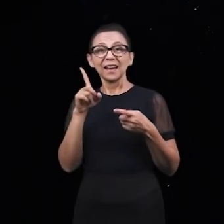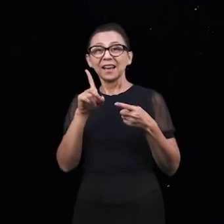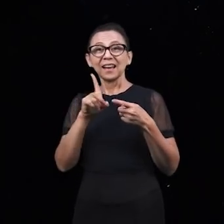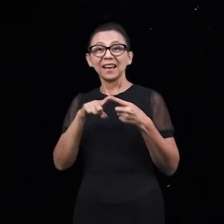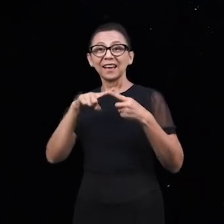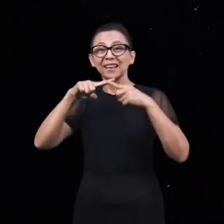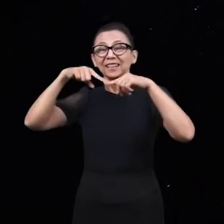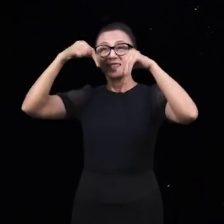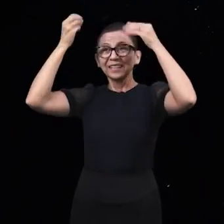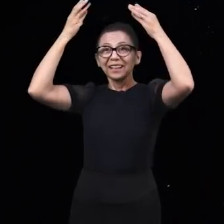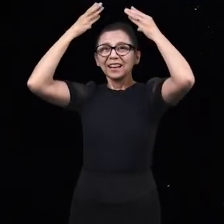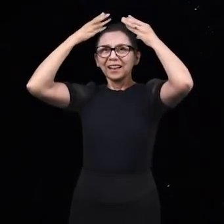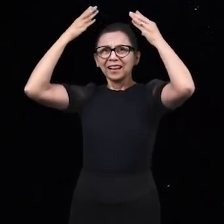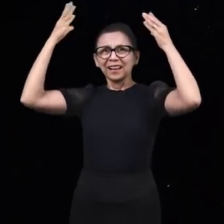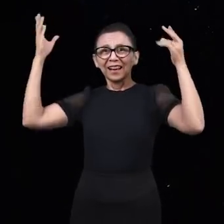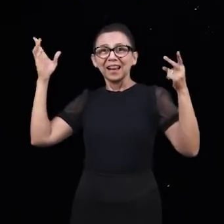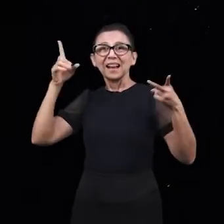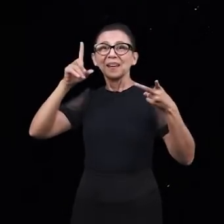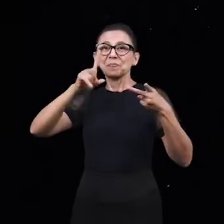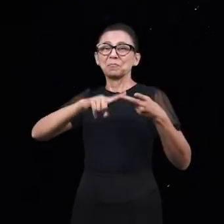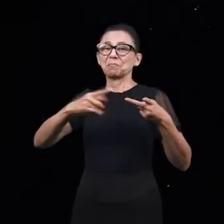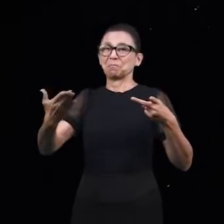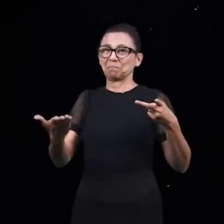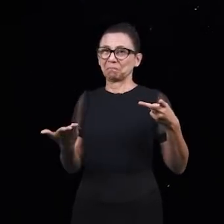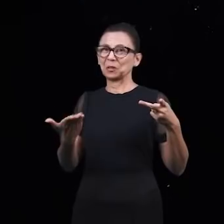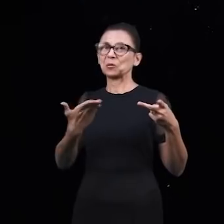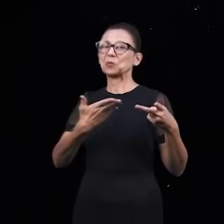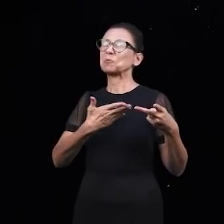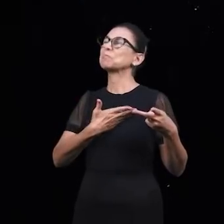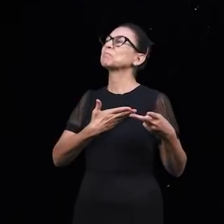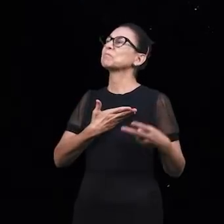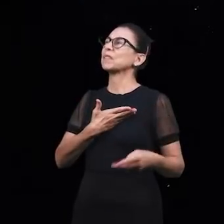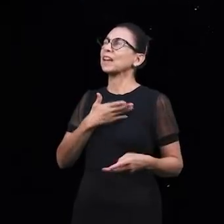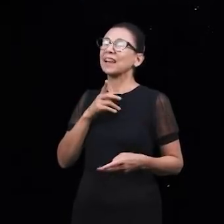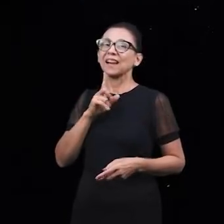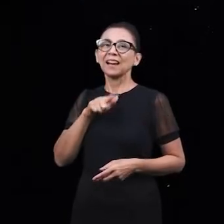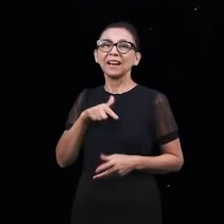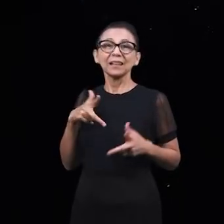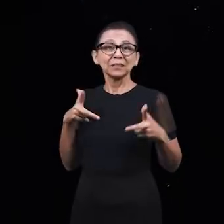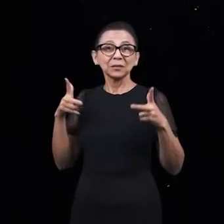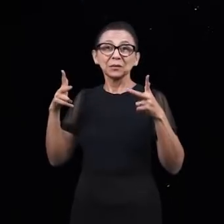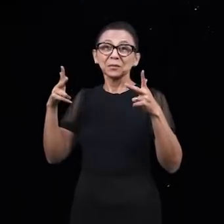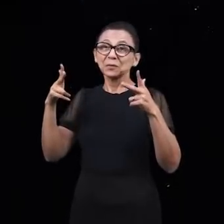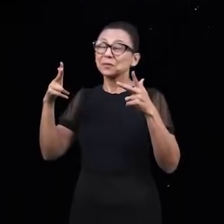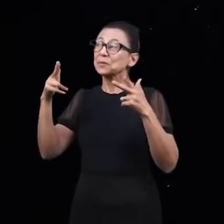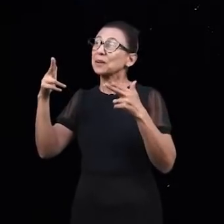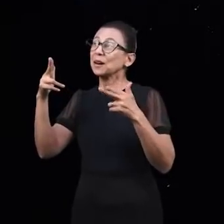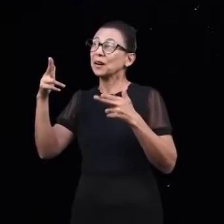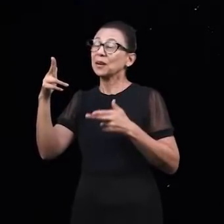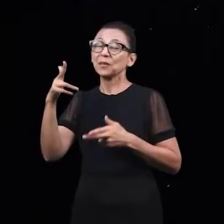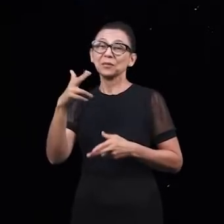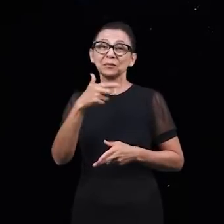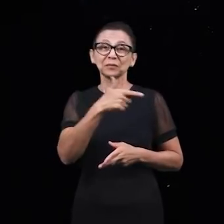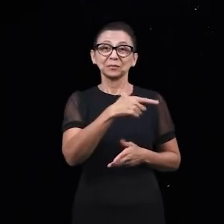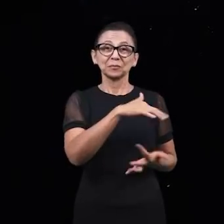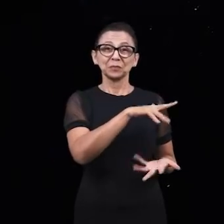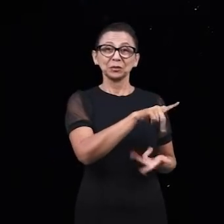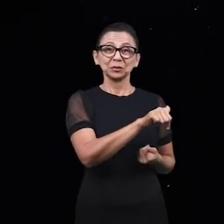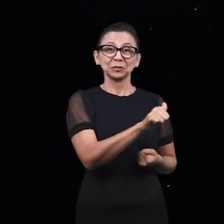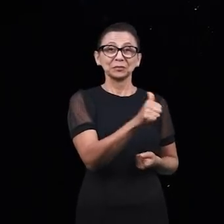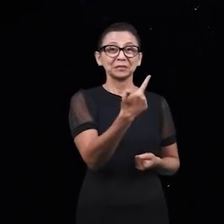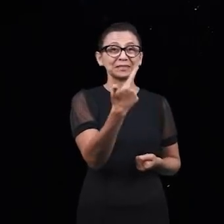é rei, ele é amigo, como nosso Deus não